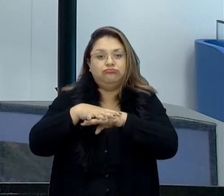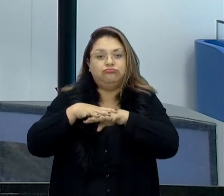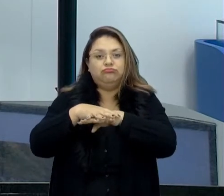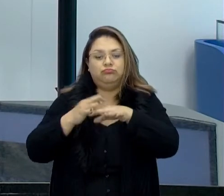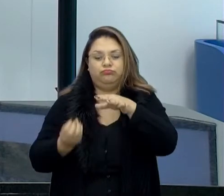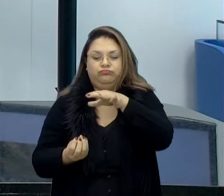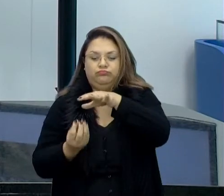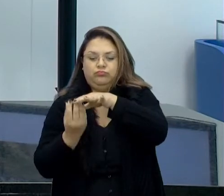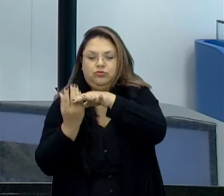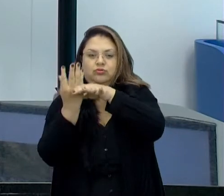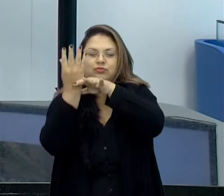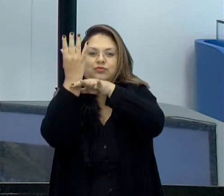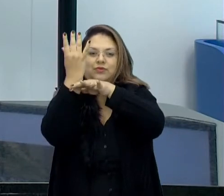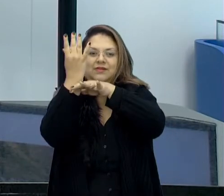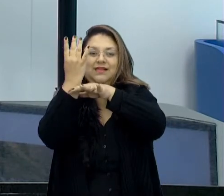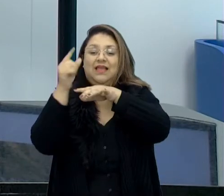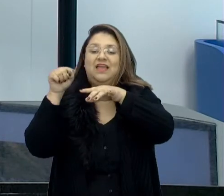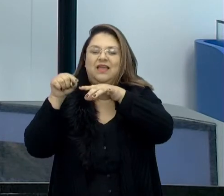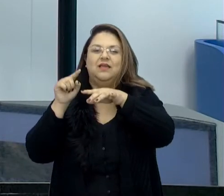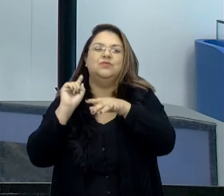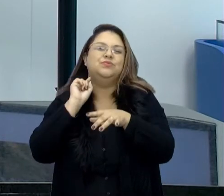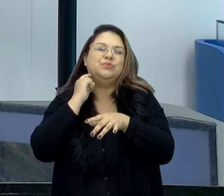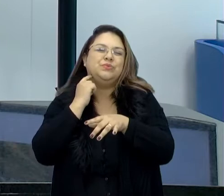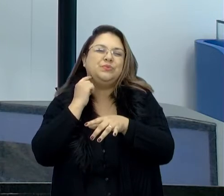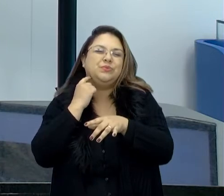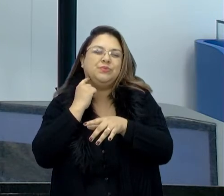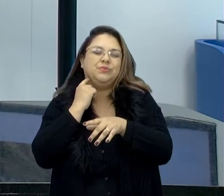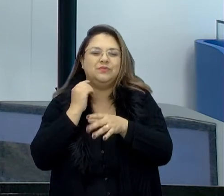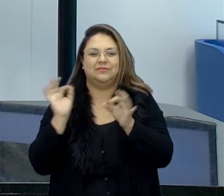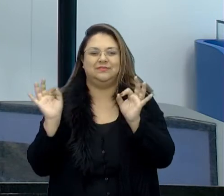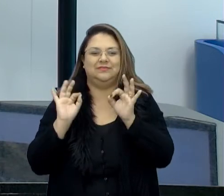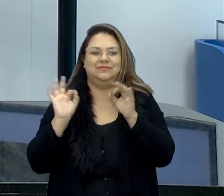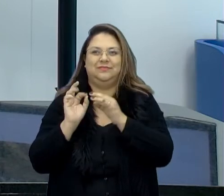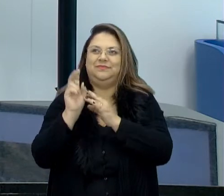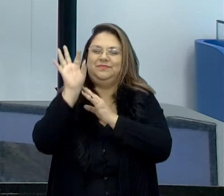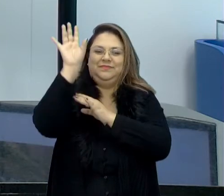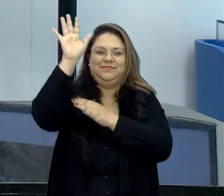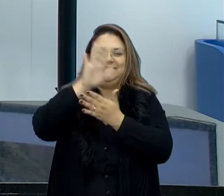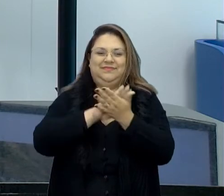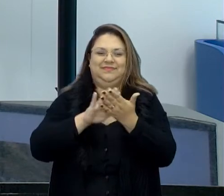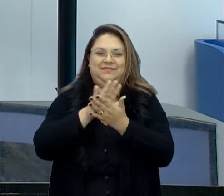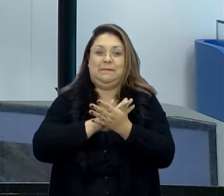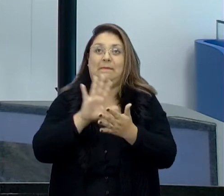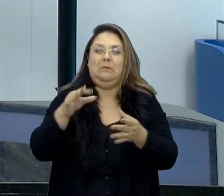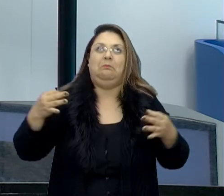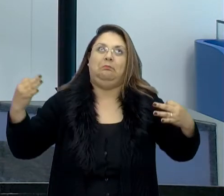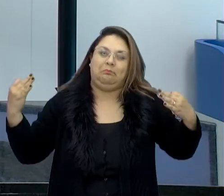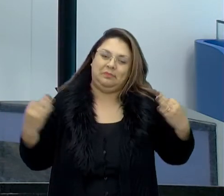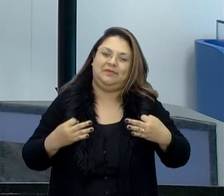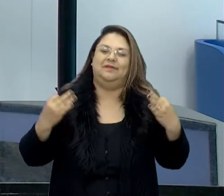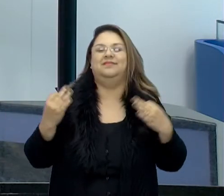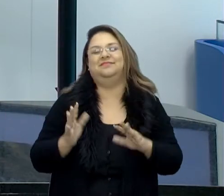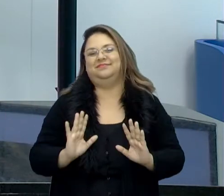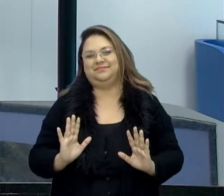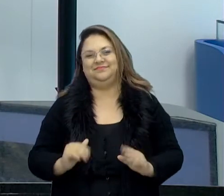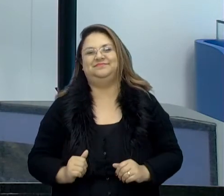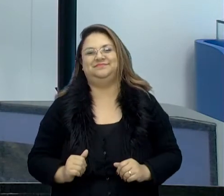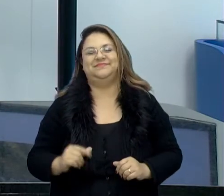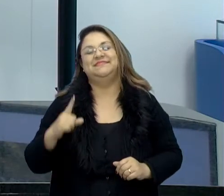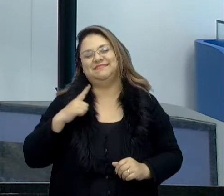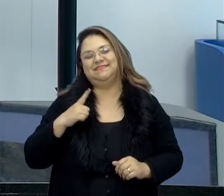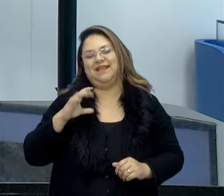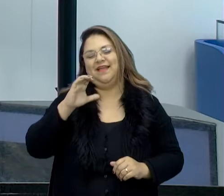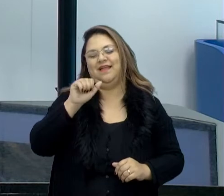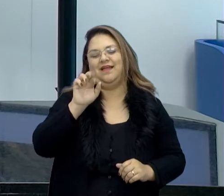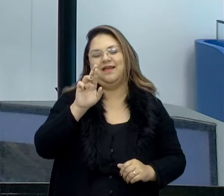material tóxico, né, gases tóxicos irem para a atmosfera, mas nem tudo é perfeito, né? Ainda o carbono, o dióxido